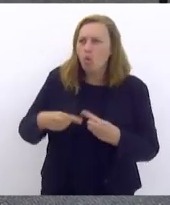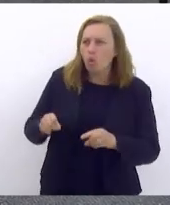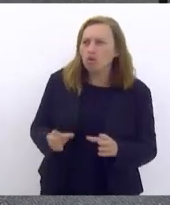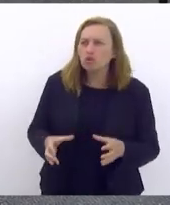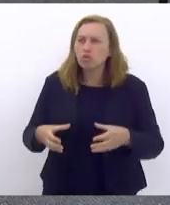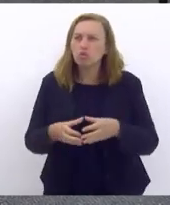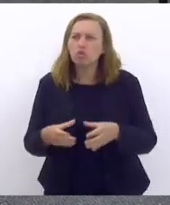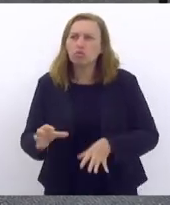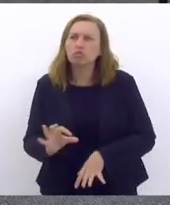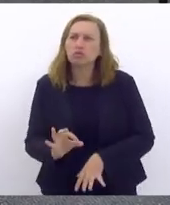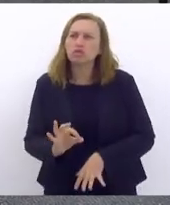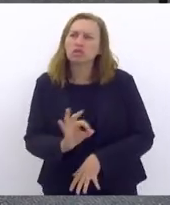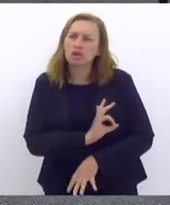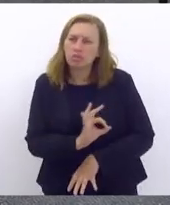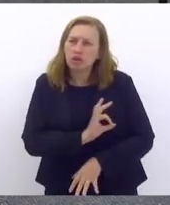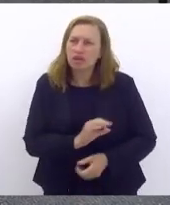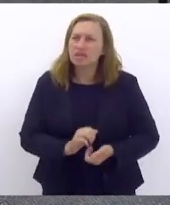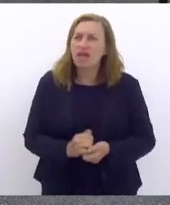de segurança,